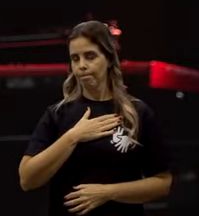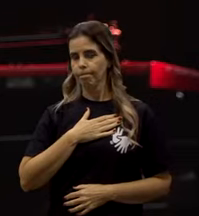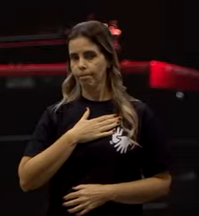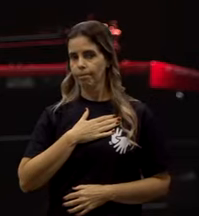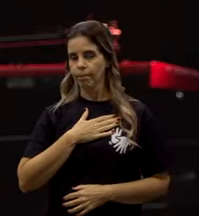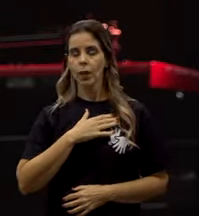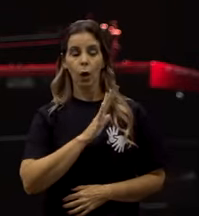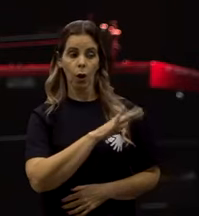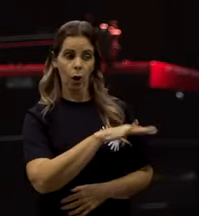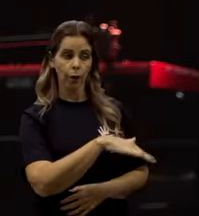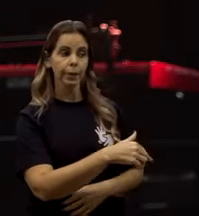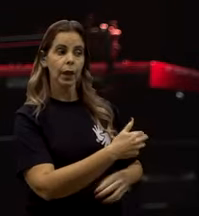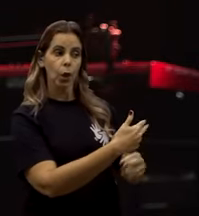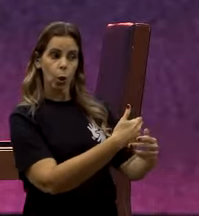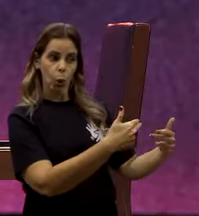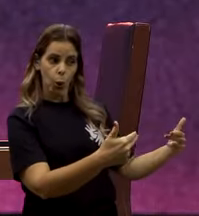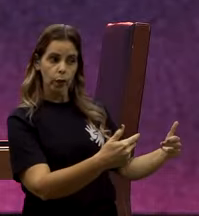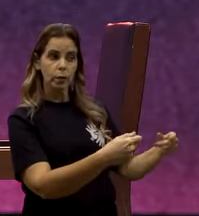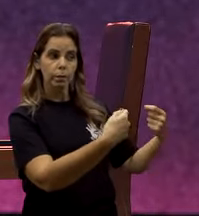viu fala para ele fala